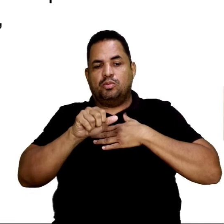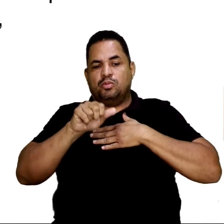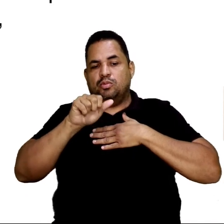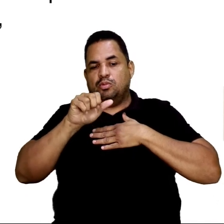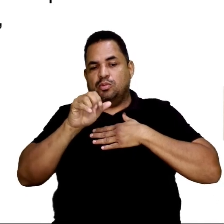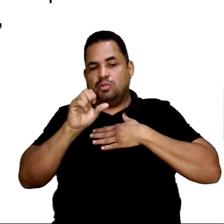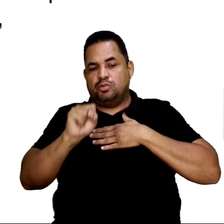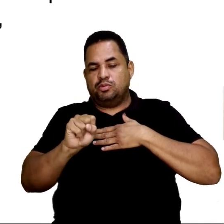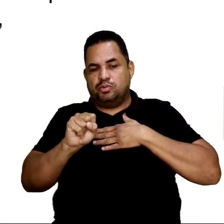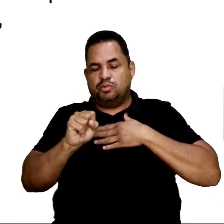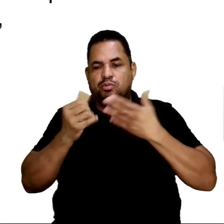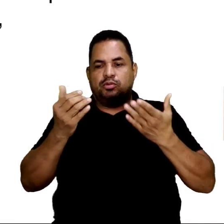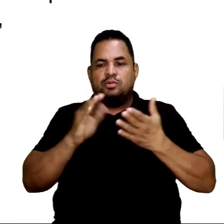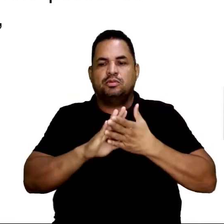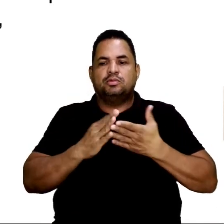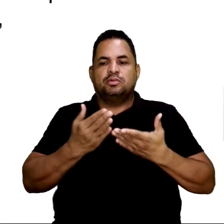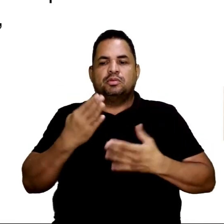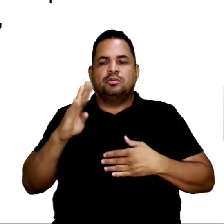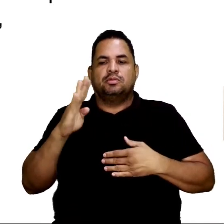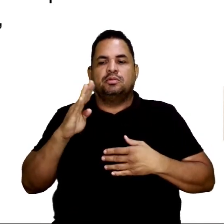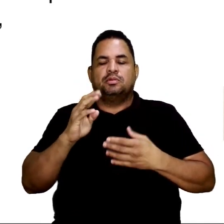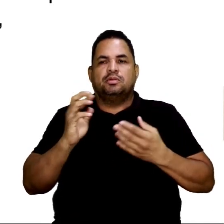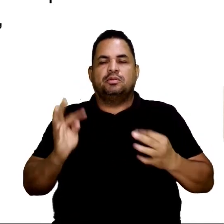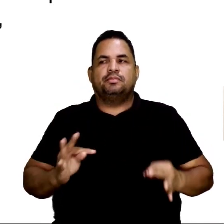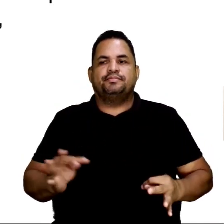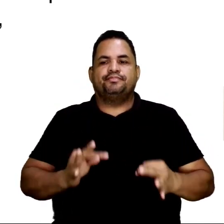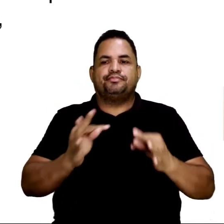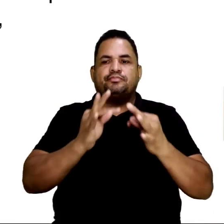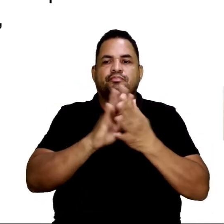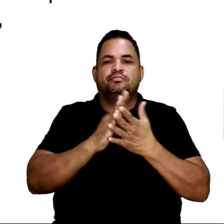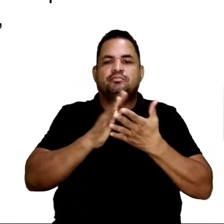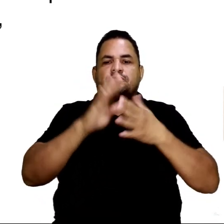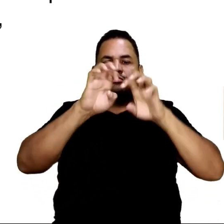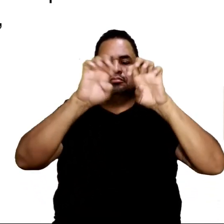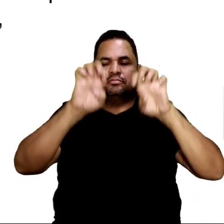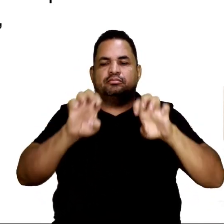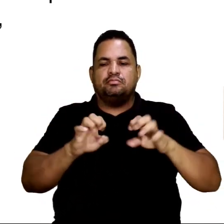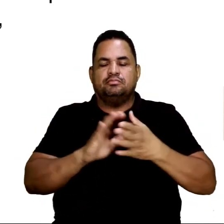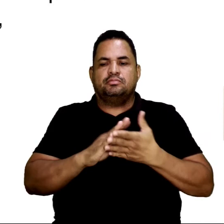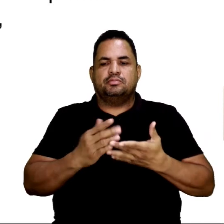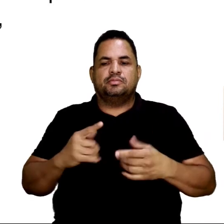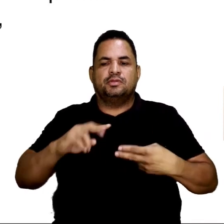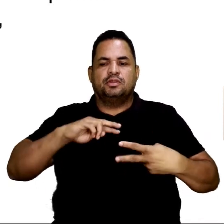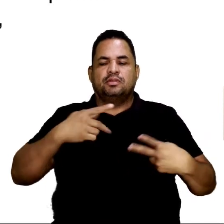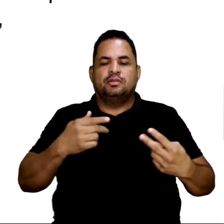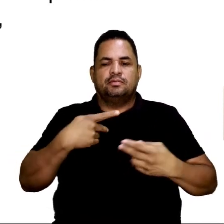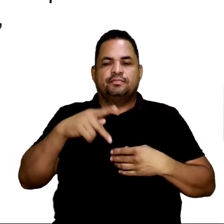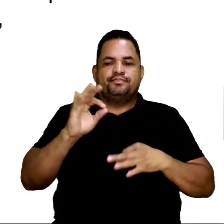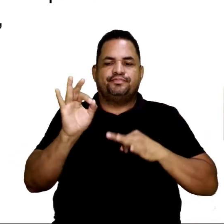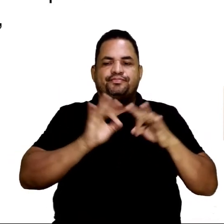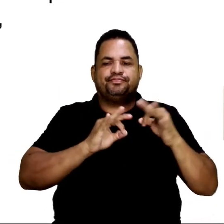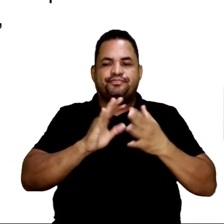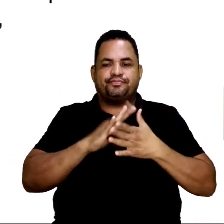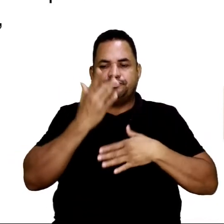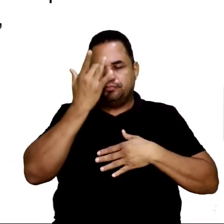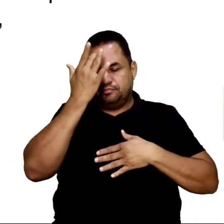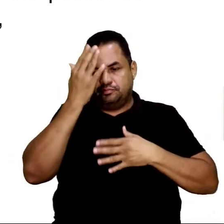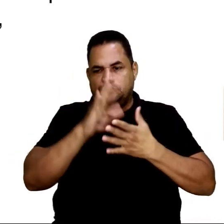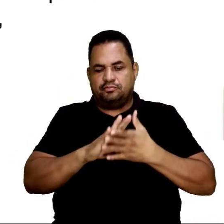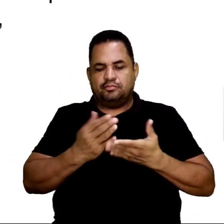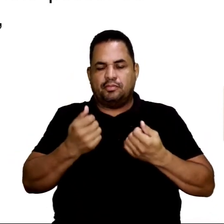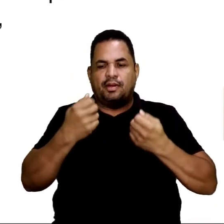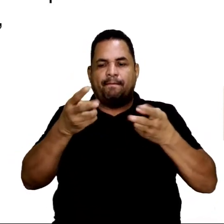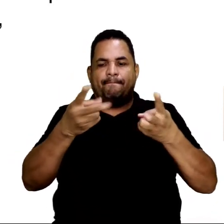na biotecnologia com o incremento de algumas estruturas, né, genéticas para facilitar o reconhecimento e identificação